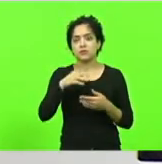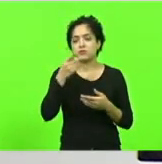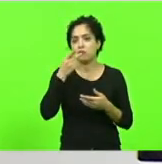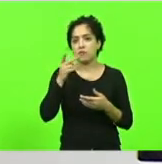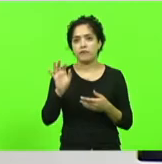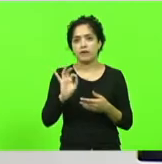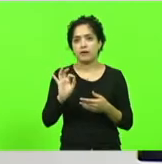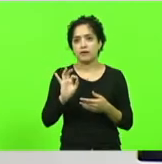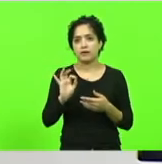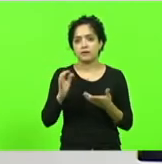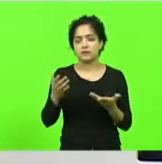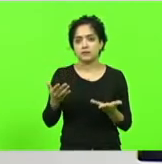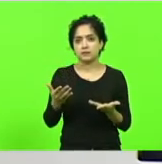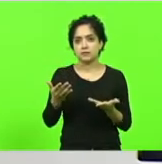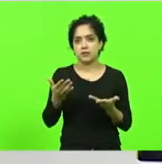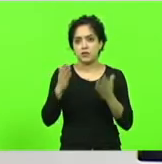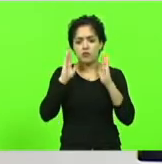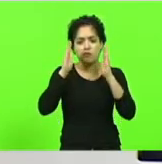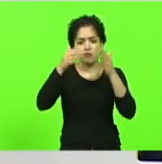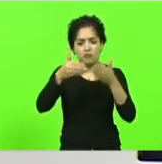Até porque isso não é o foco.